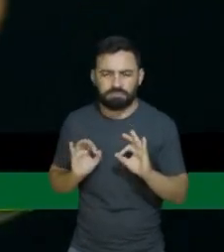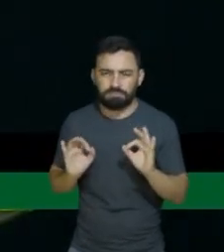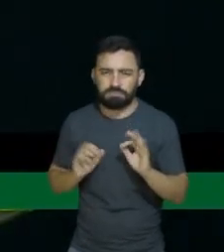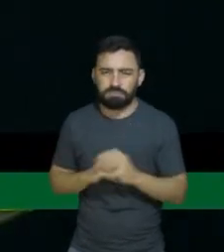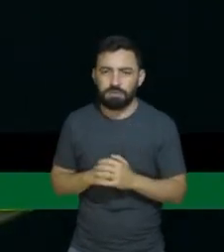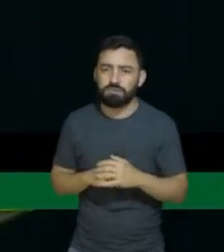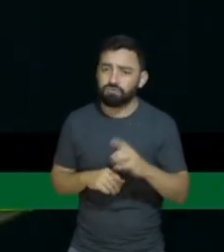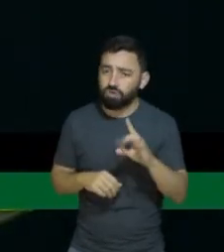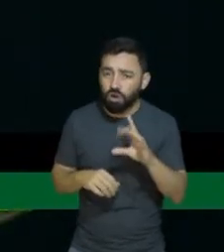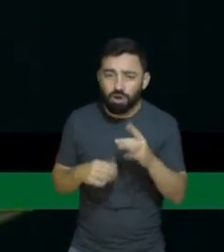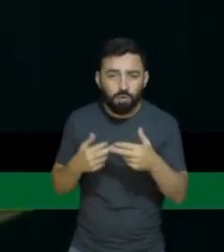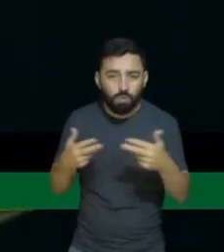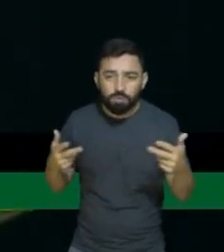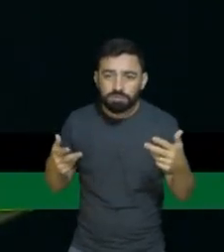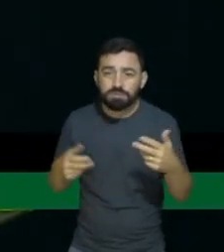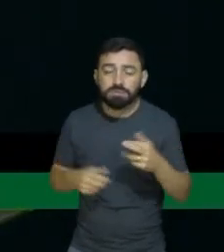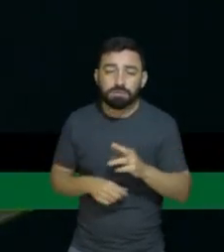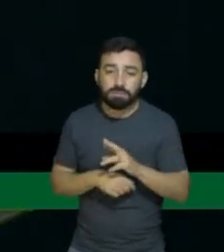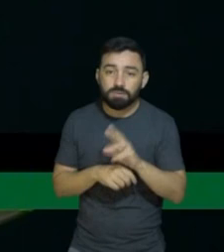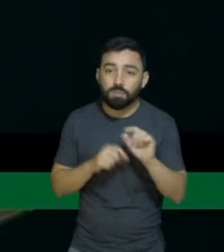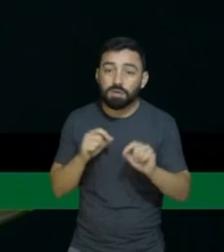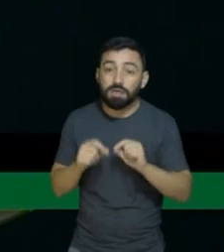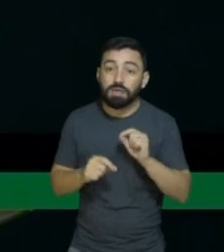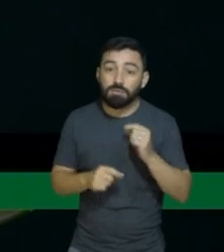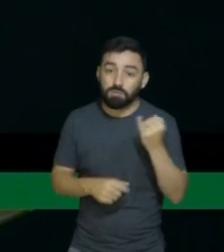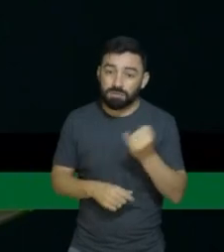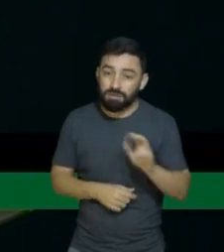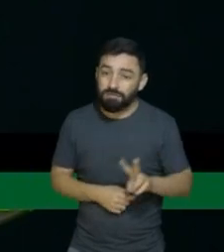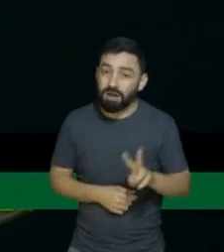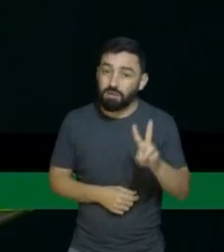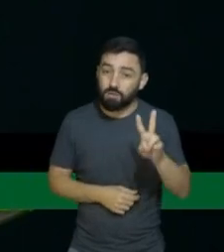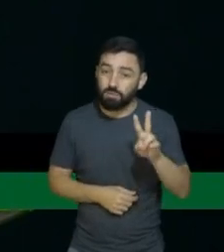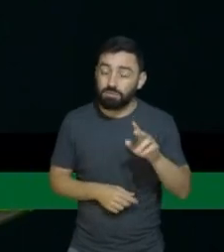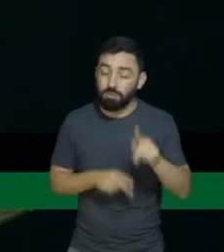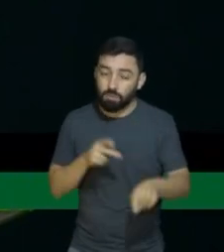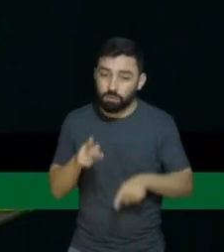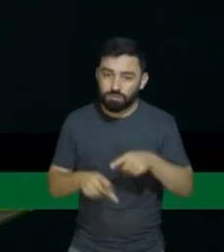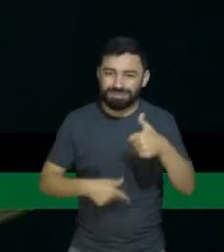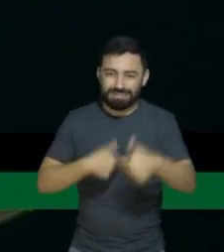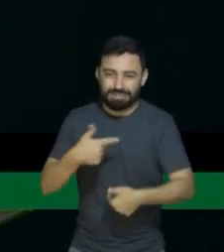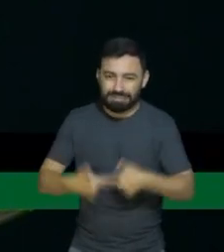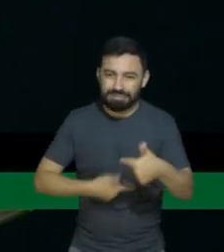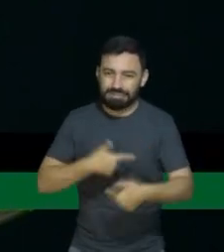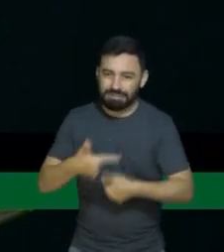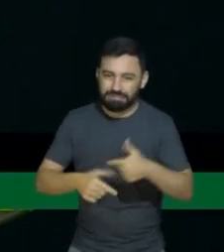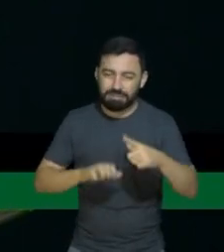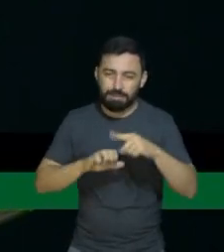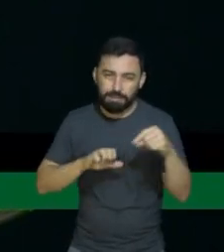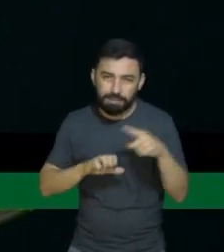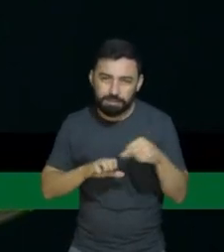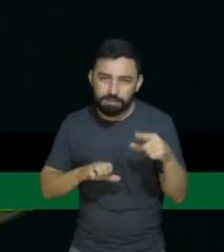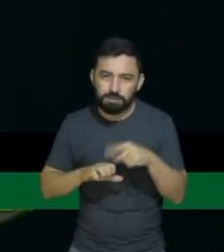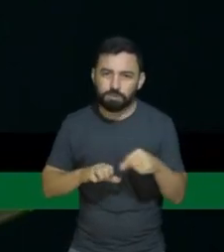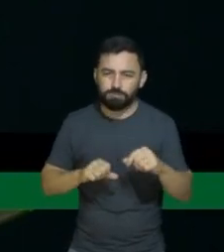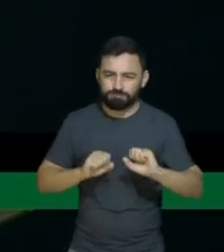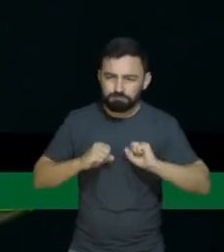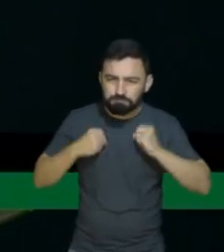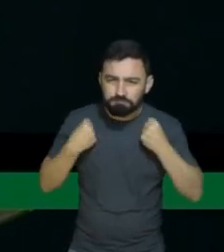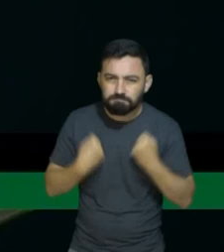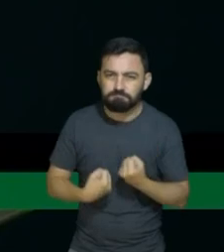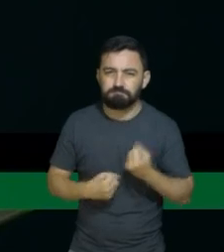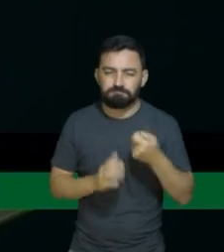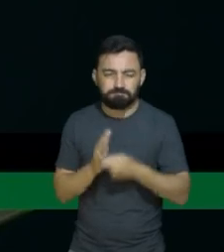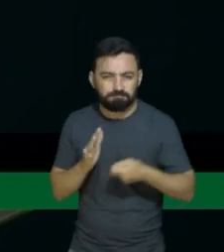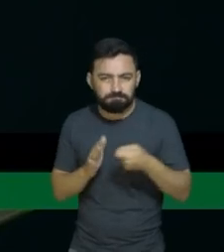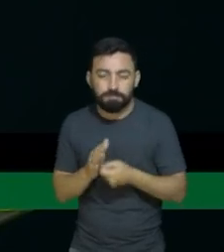demandas que representam o valor que esse povo trabalhador empreendedor aguerrido resiliente